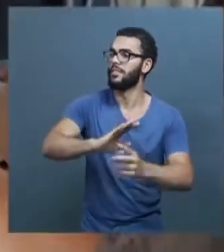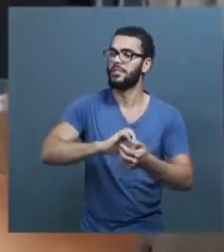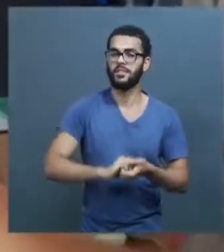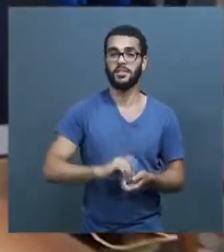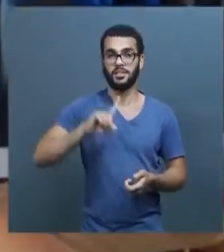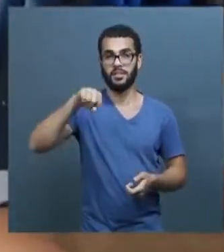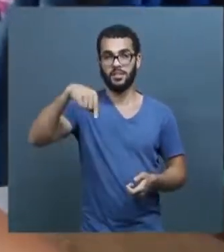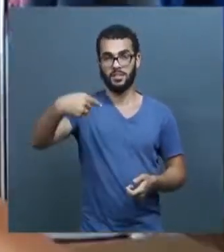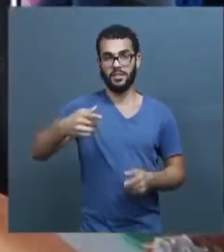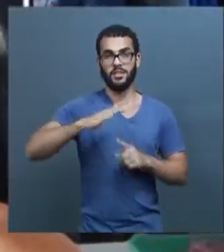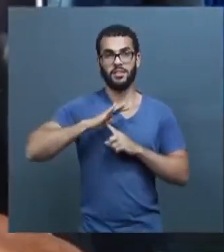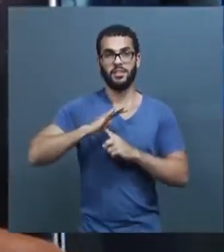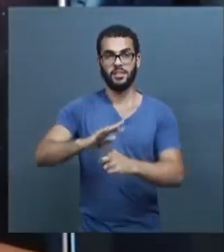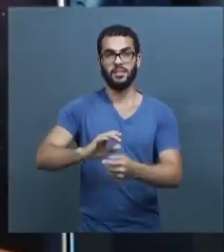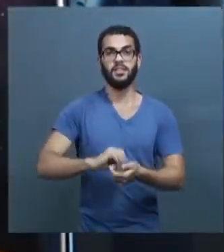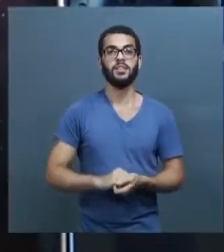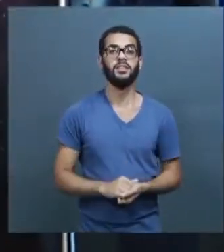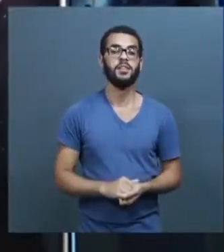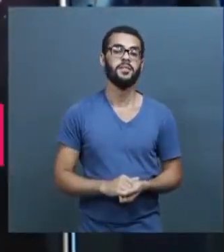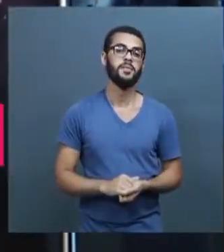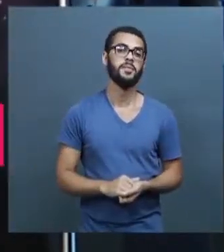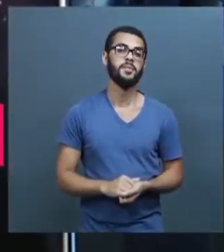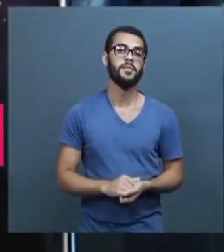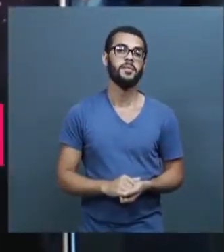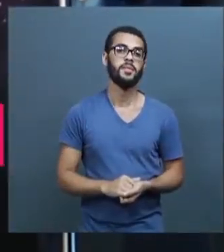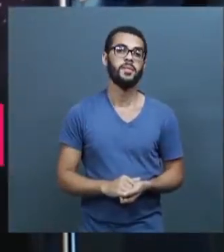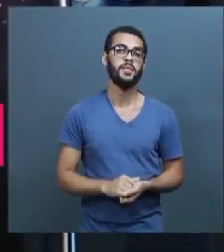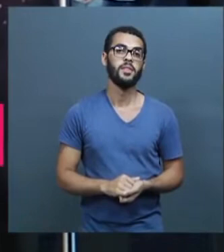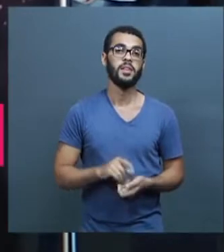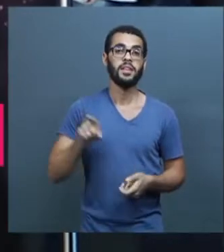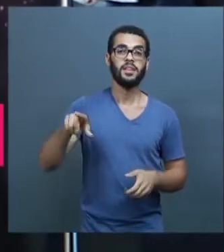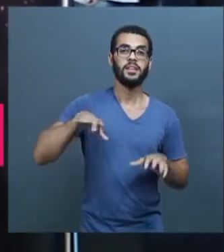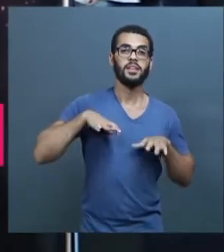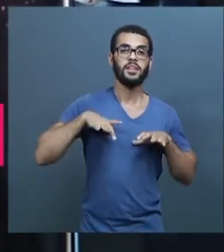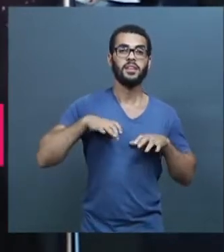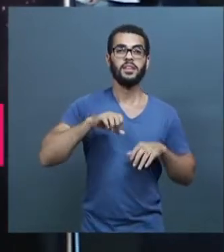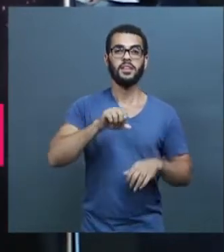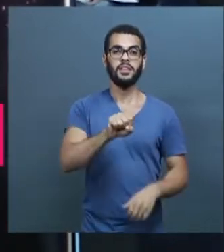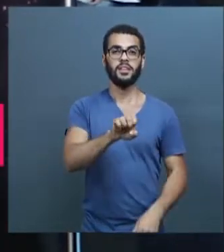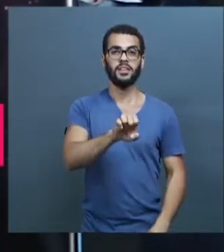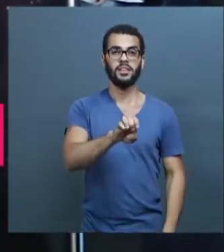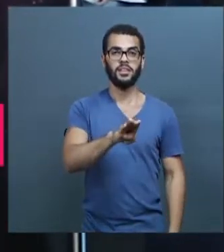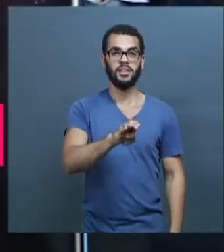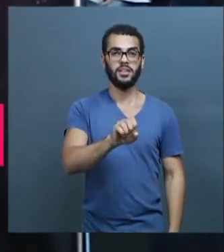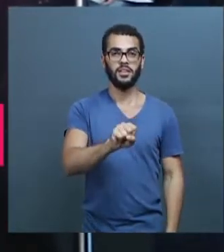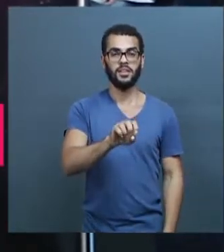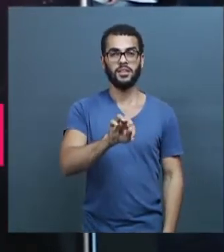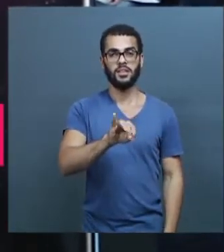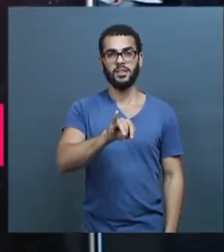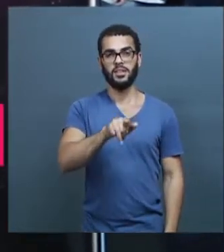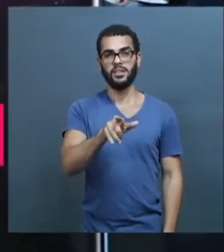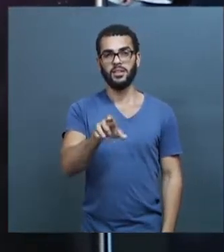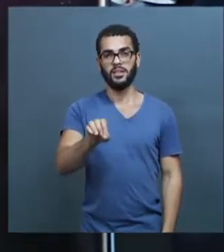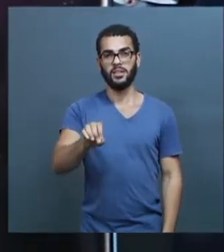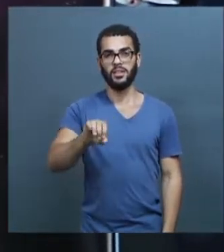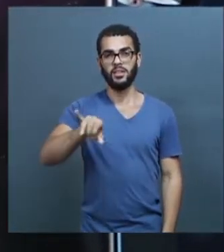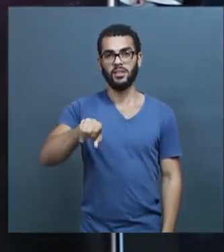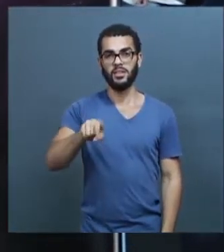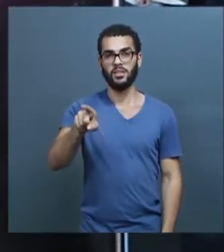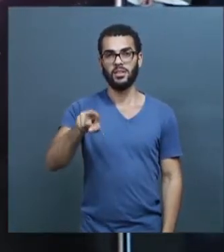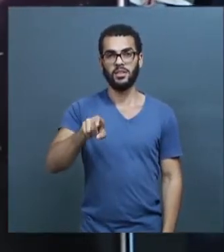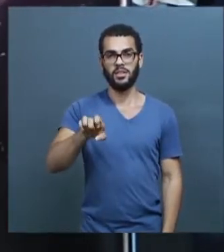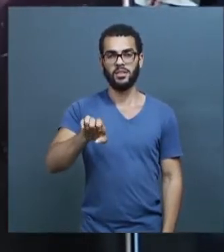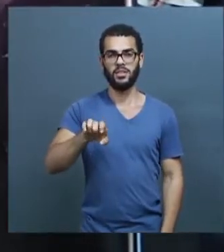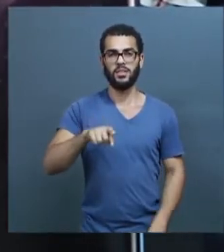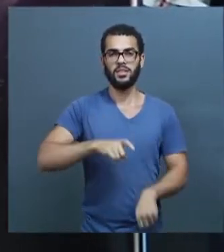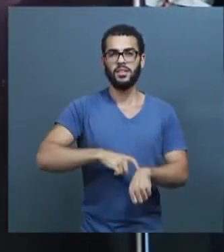próxima feirinha da gente agora vai ser lá na Praça Sebastião José Naves, né? Que vai acontecer às 11